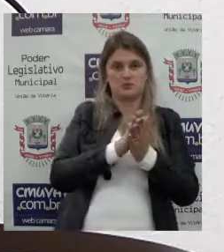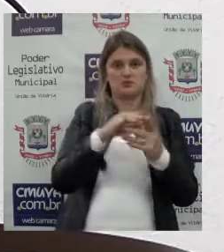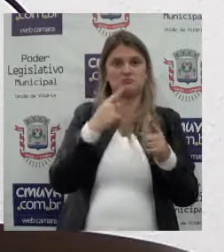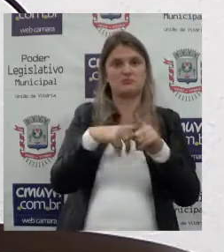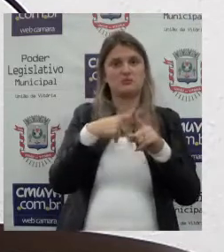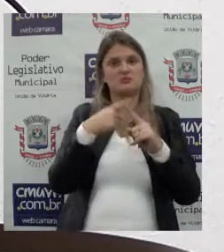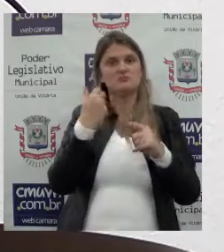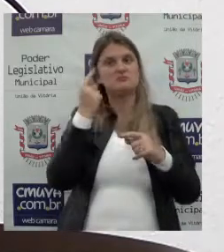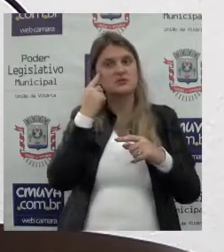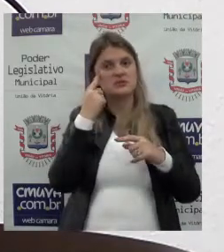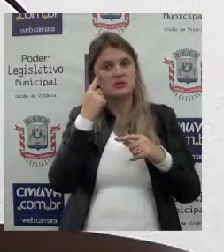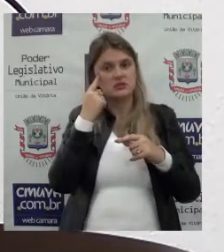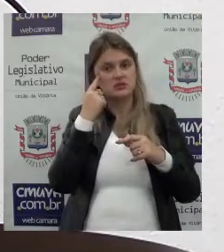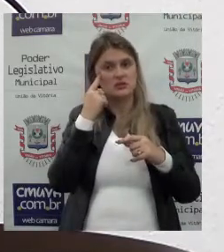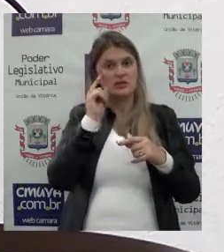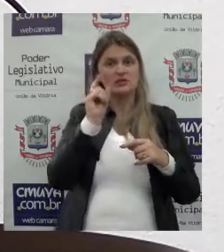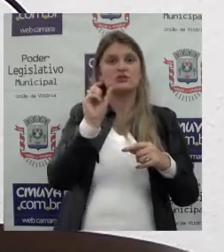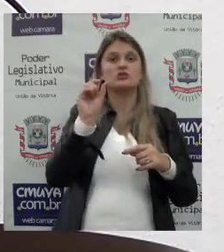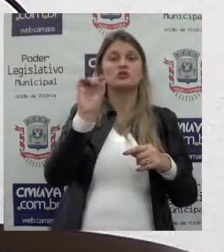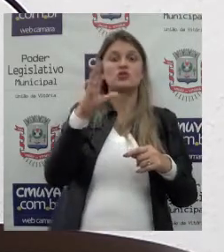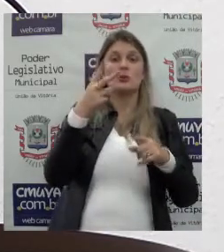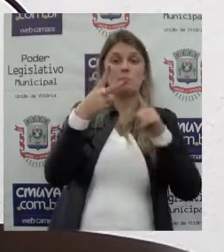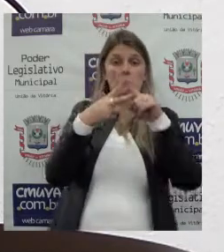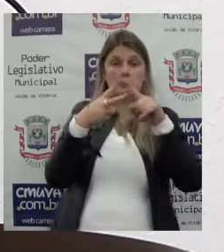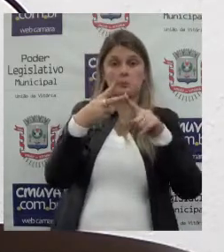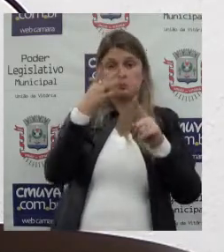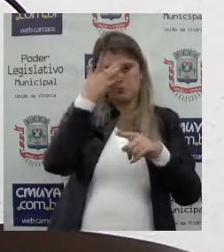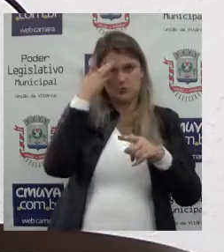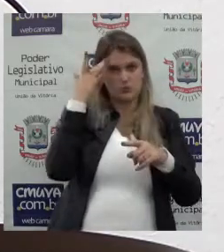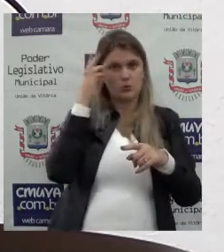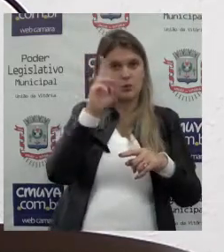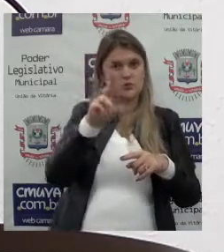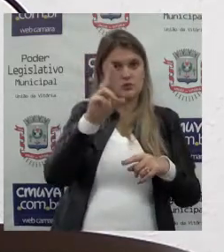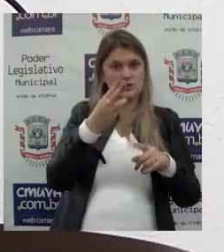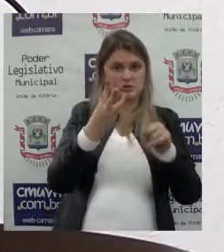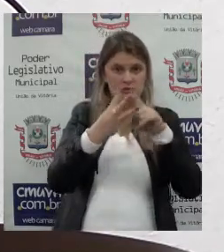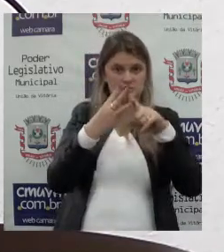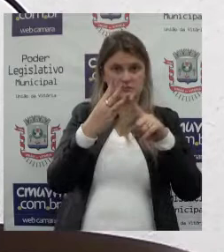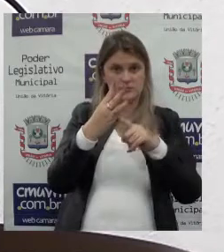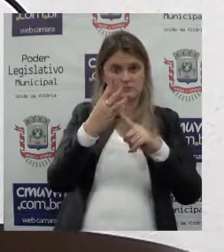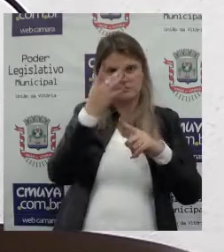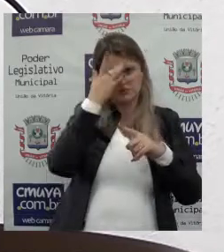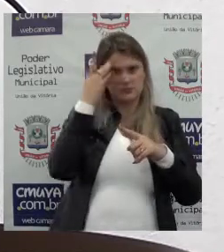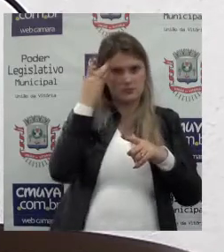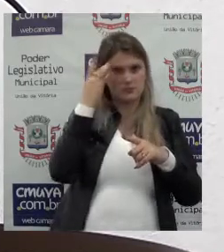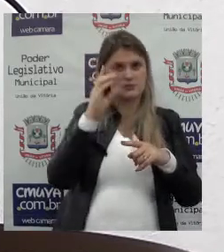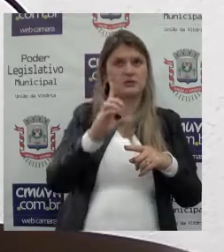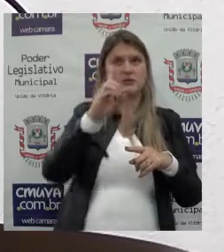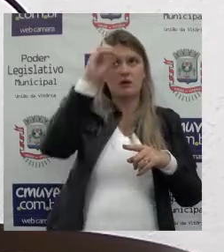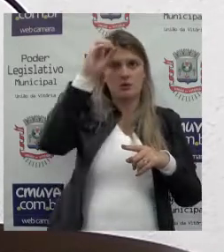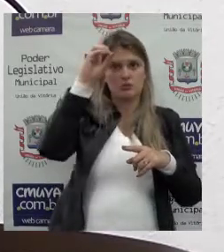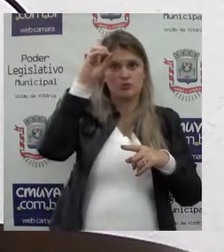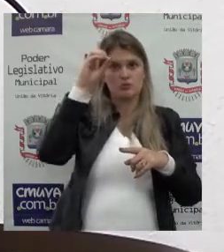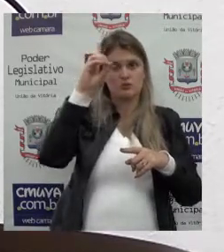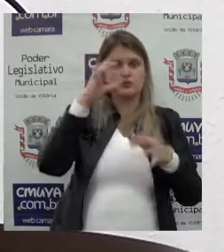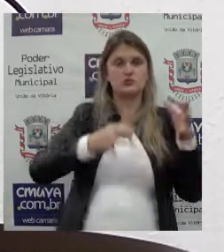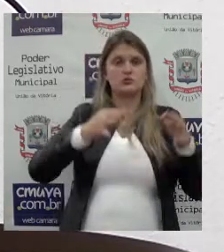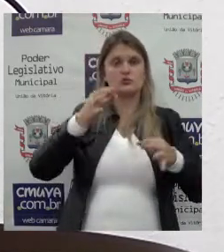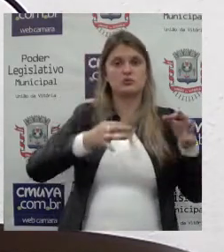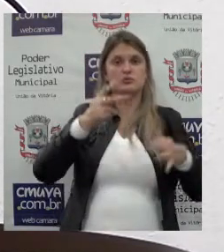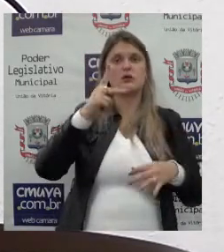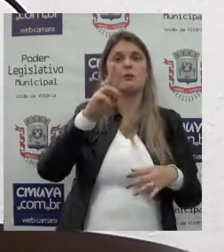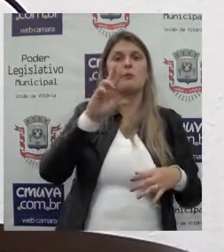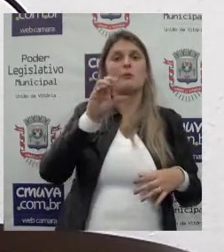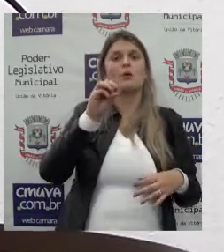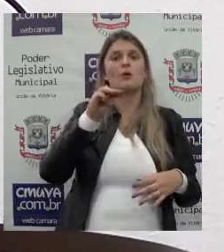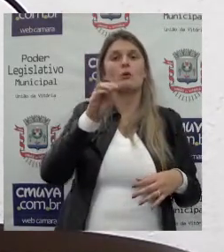multa, certo, por bom senso. Quem pode usar o bom senso, só tem 2 pessoas que podem usar o bom senso. Aliás, 3, né? Uma não é pessoa. É